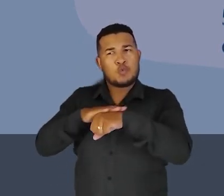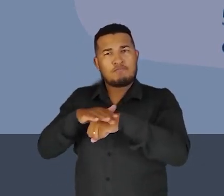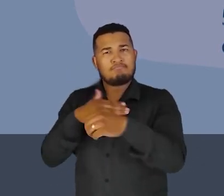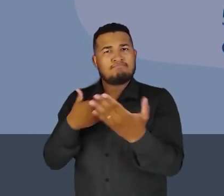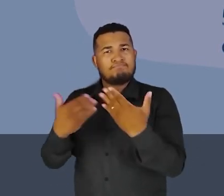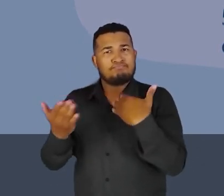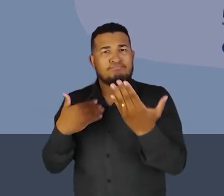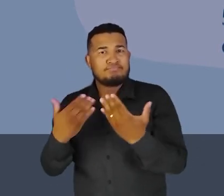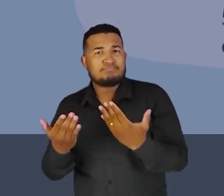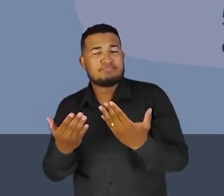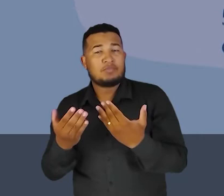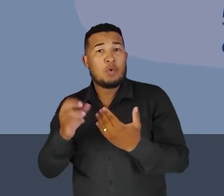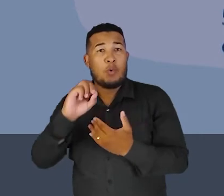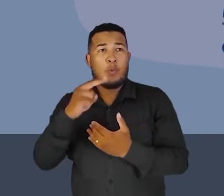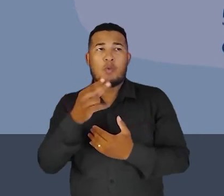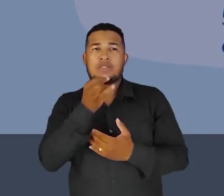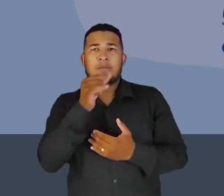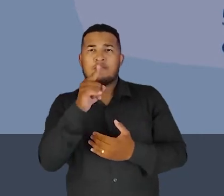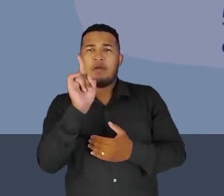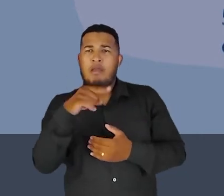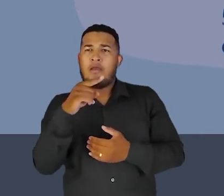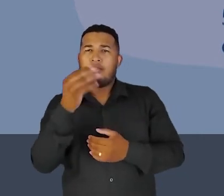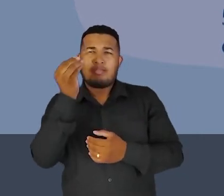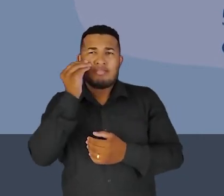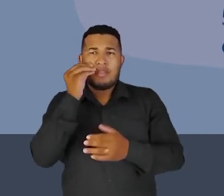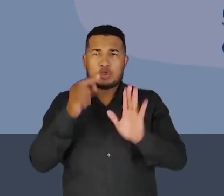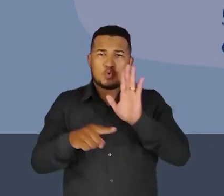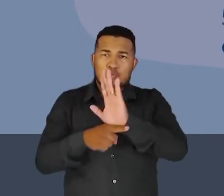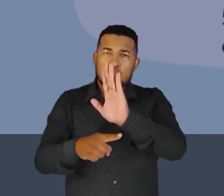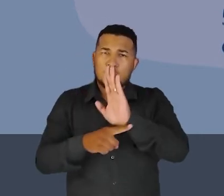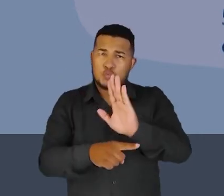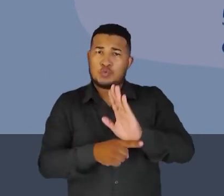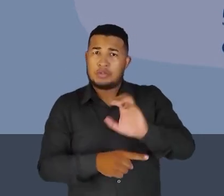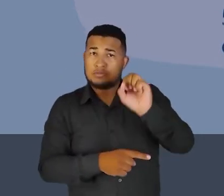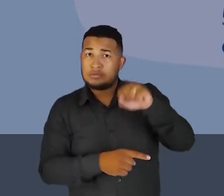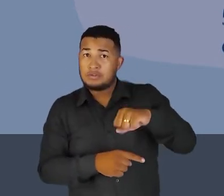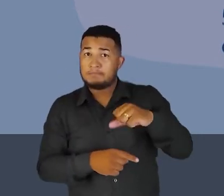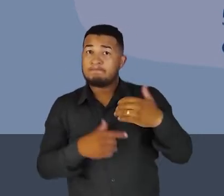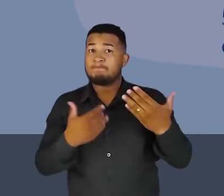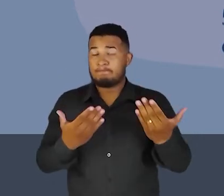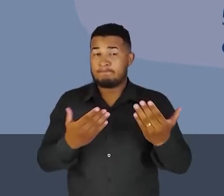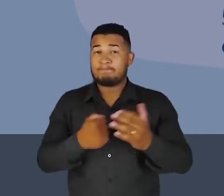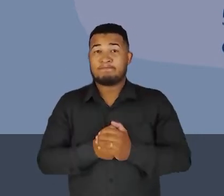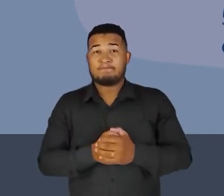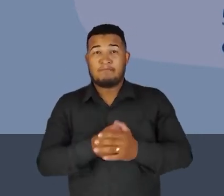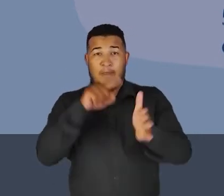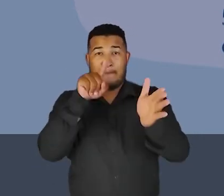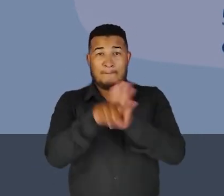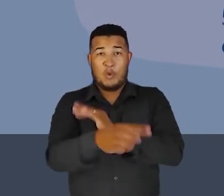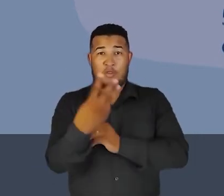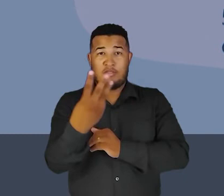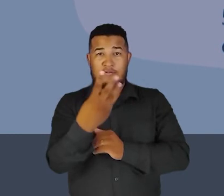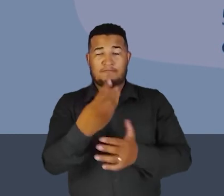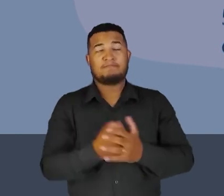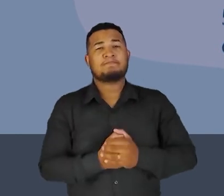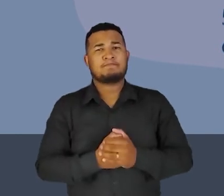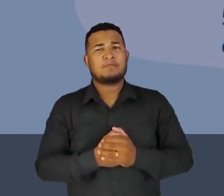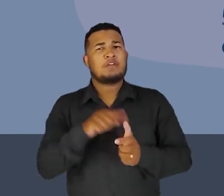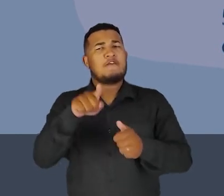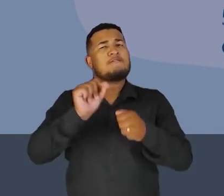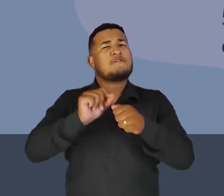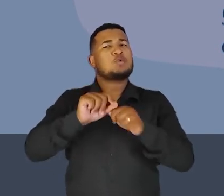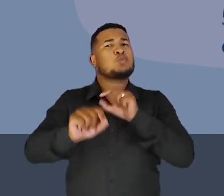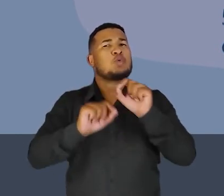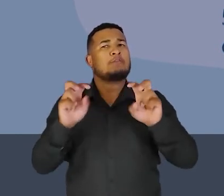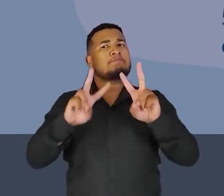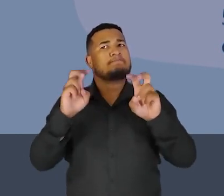eles? Você é uma pessoa que tenta ajudá-los? Terceira pergunta: o que você